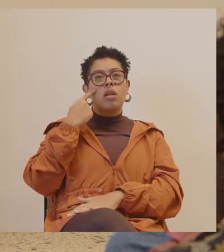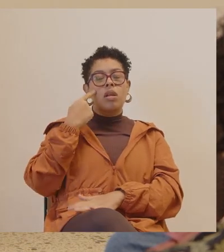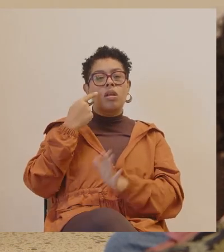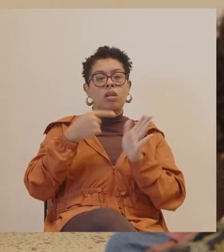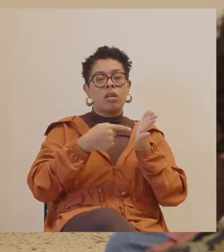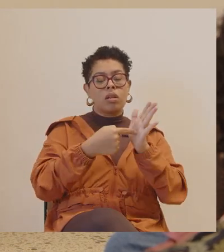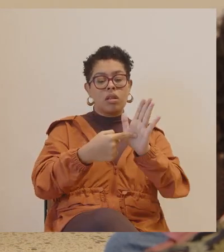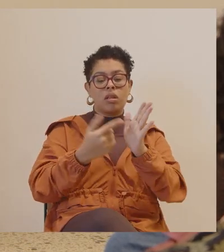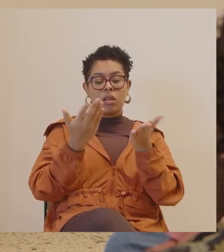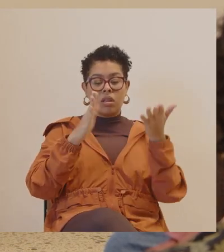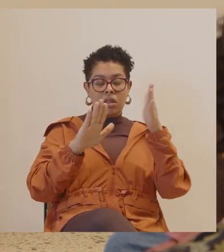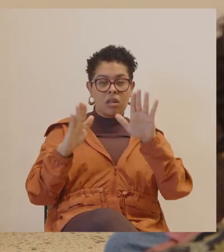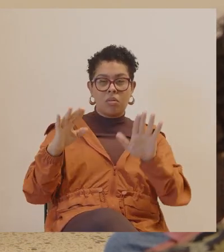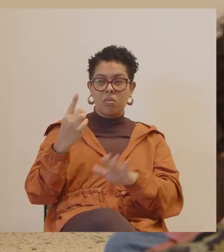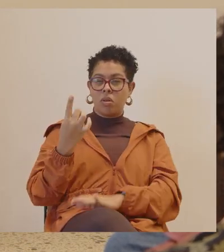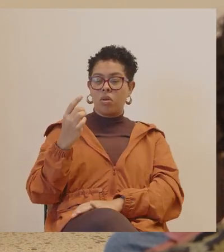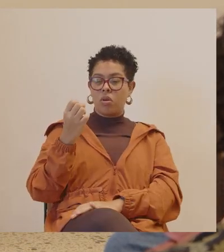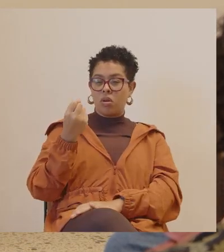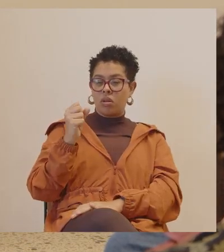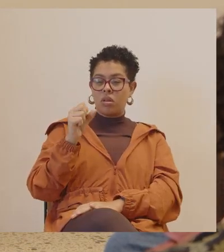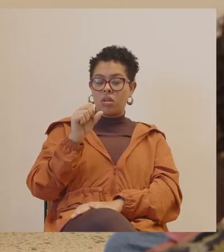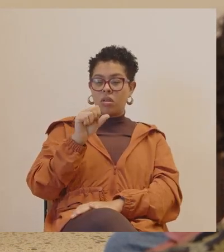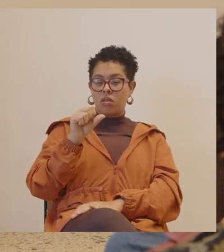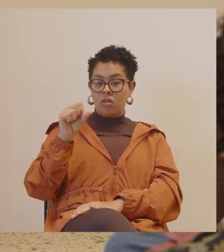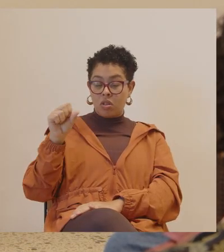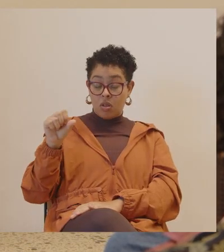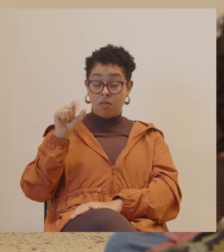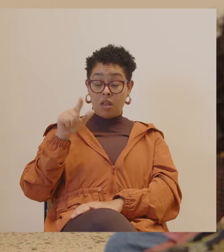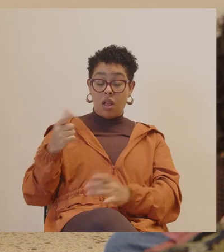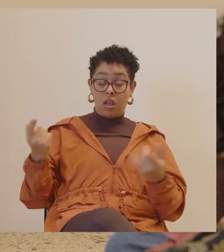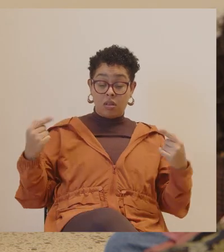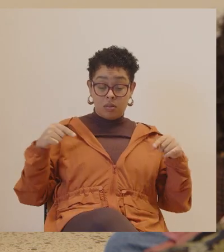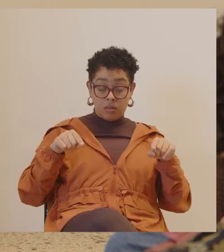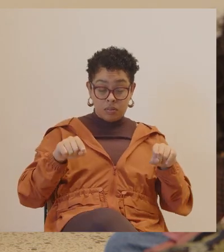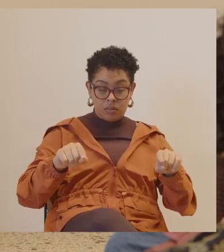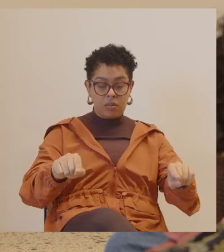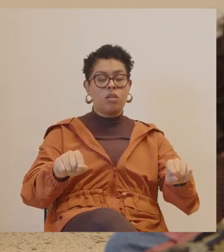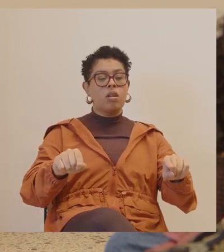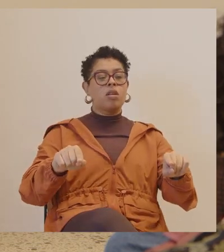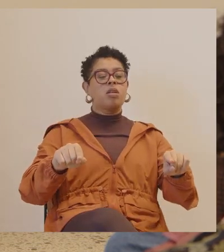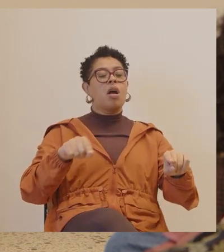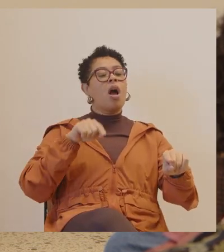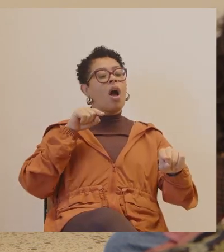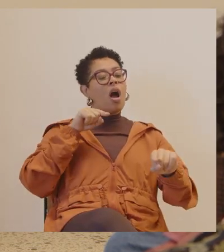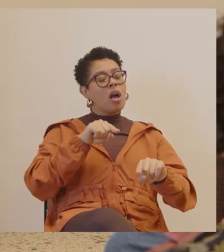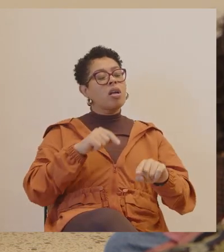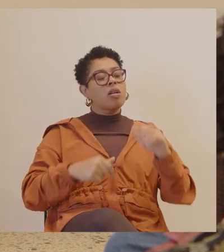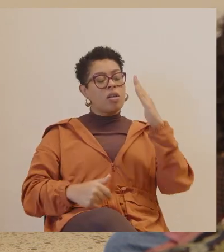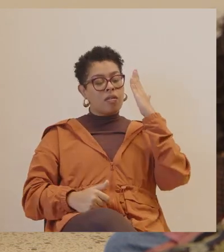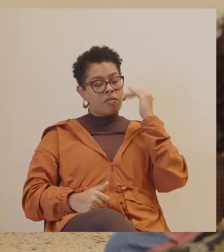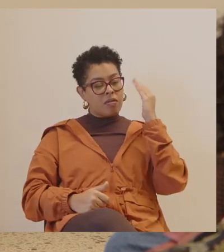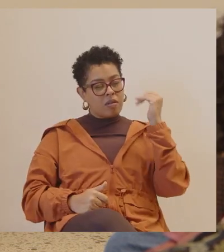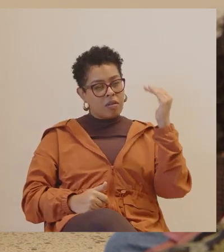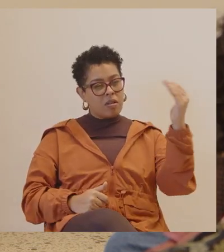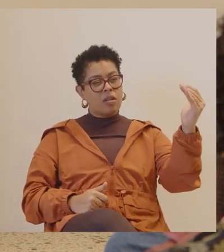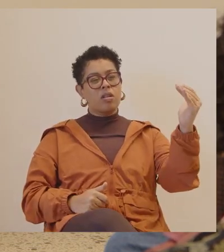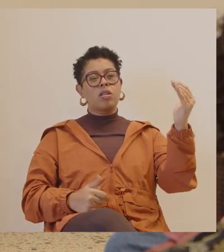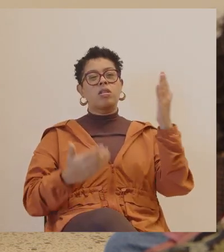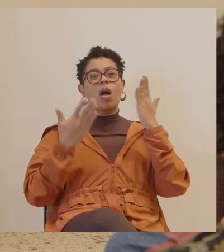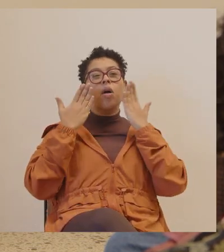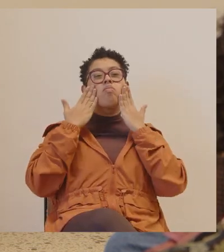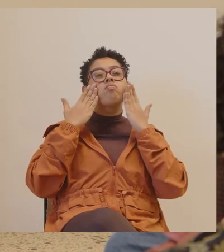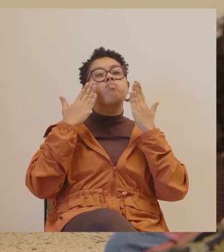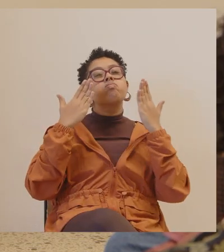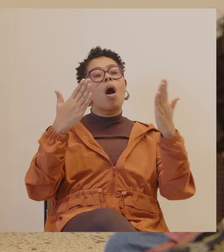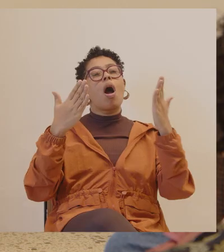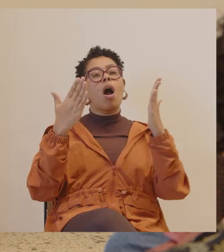Universal de 1889, é uma exposição paralela que eles organizam. Ali ele ganha uma celebridade enorme, ele está em todas as